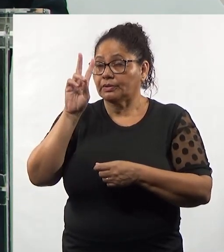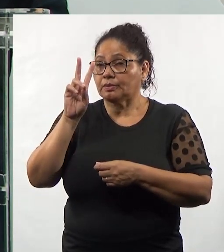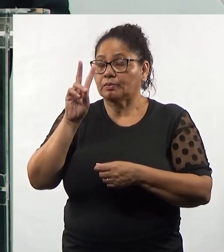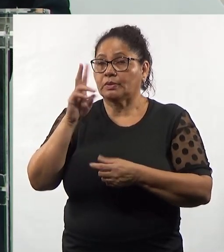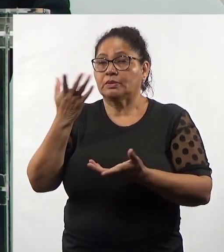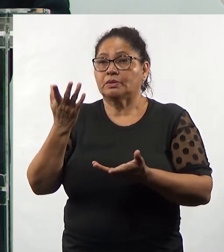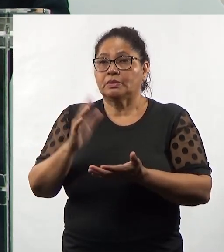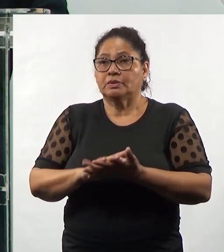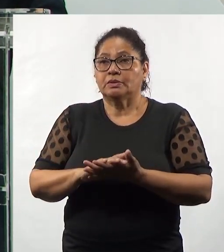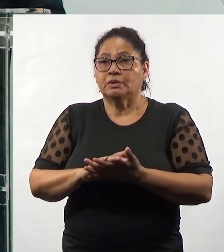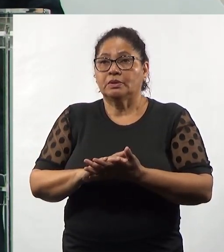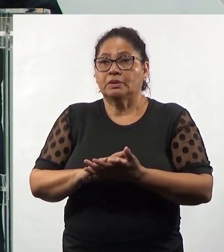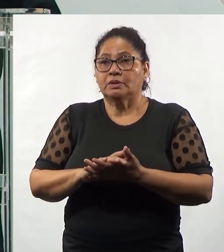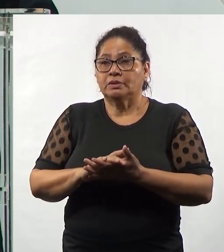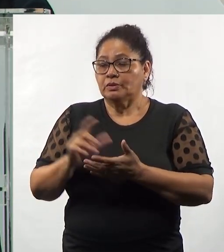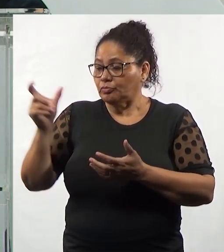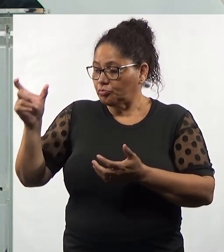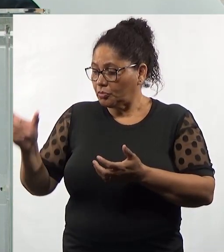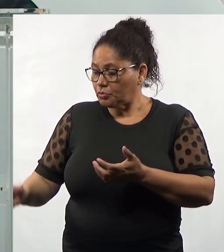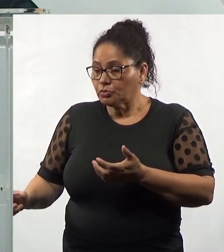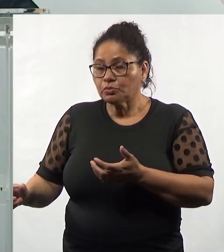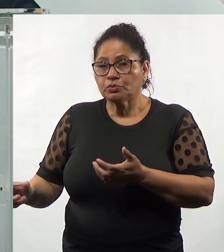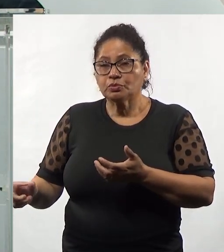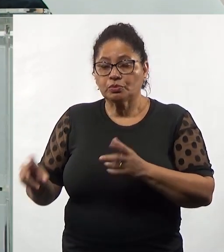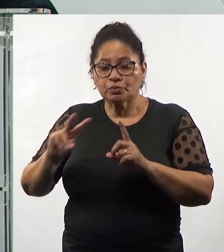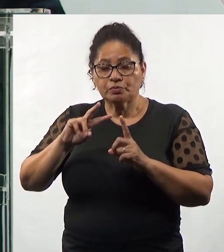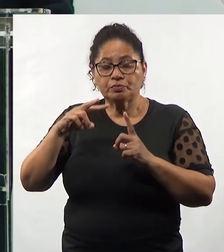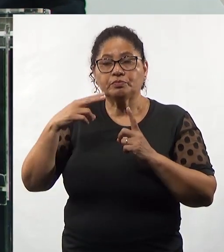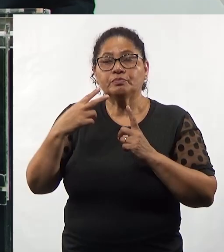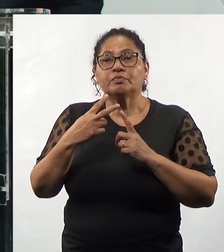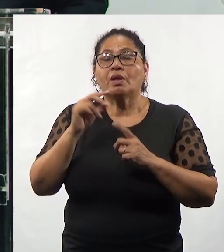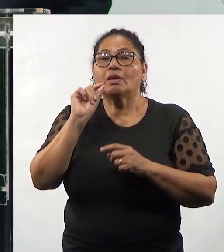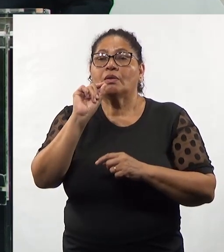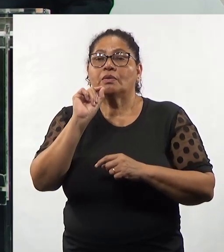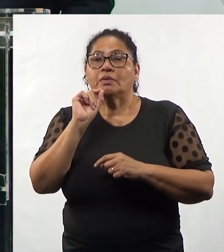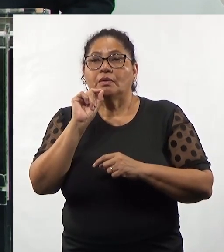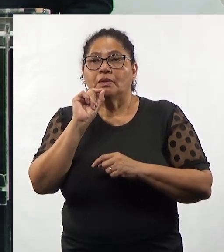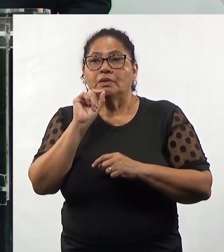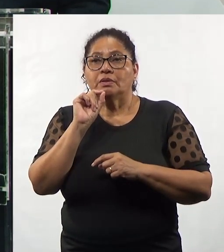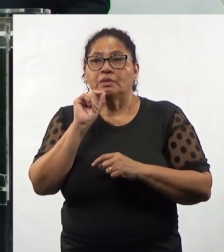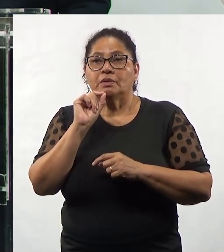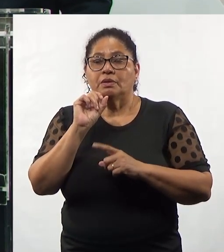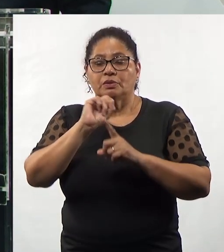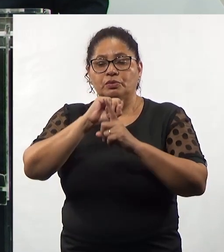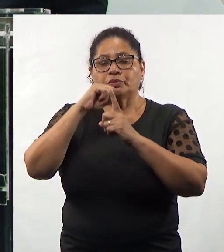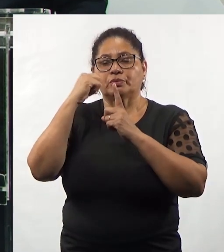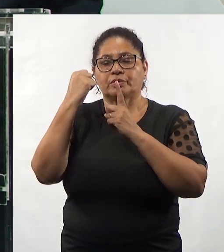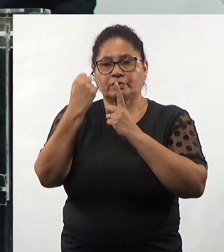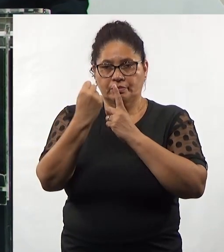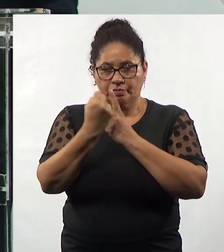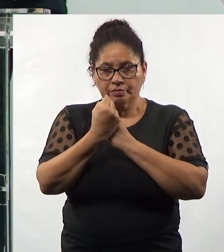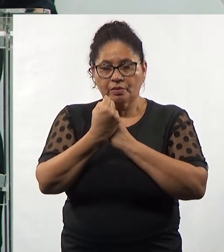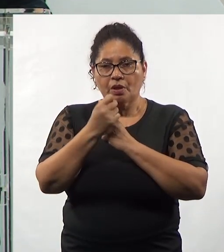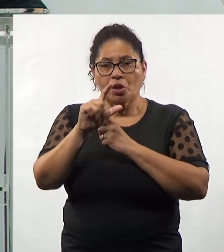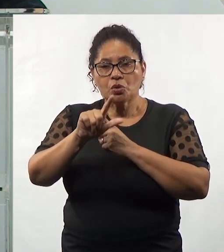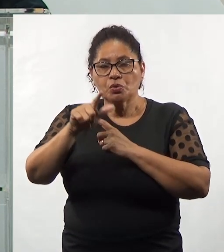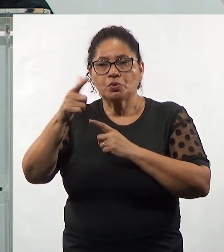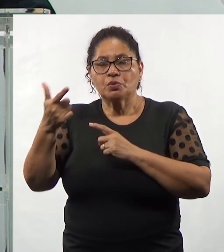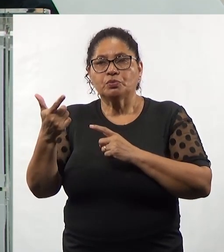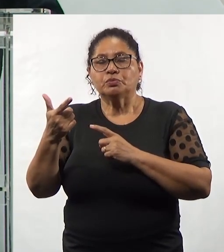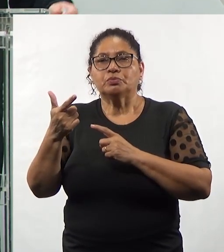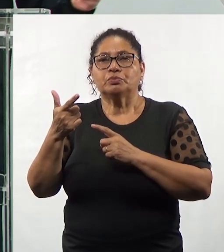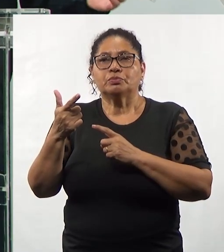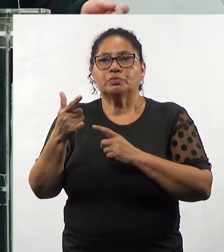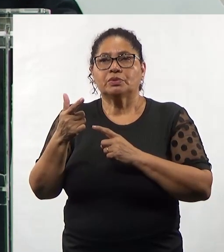E a parte que seria de clientes, né, a perspectiva de clientes, a gente trata como sociedade. E as outras, a